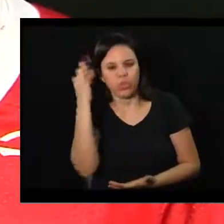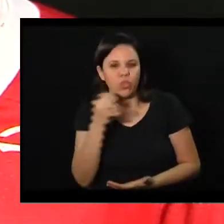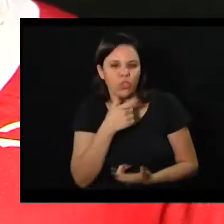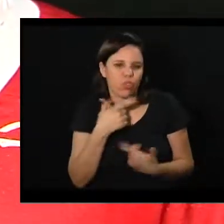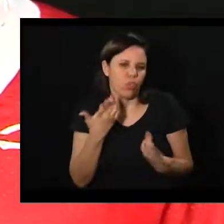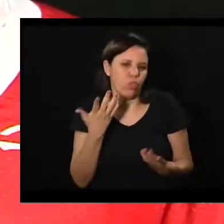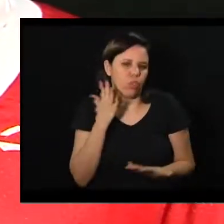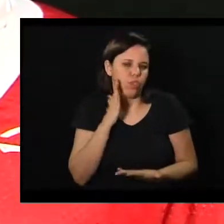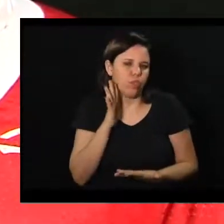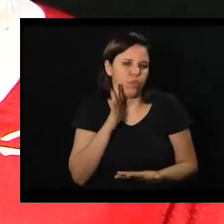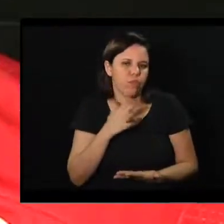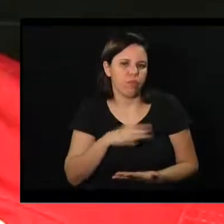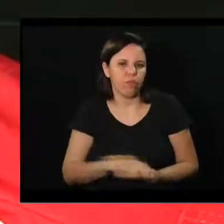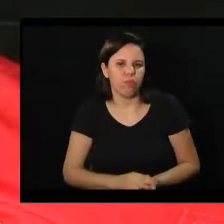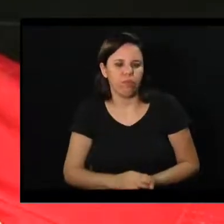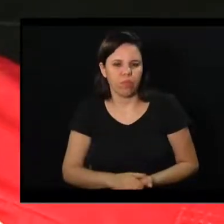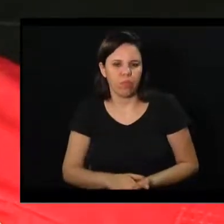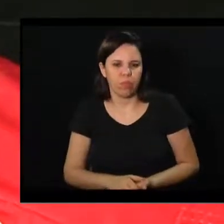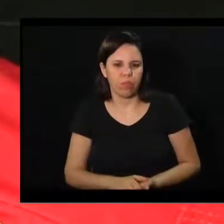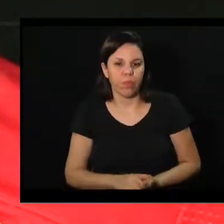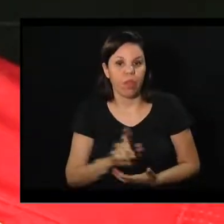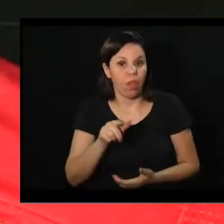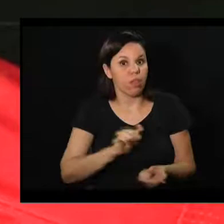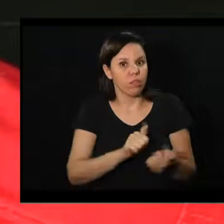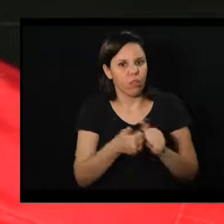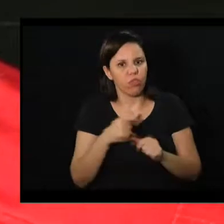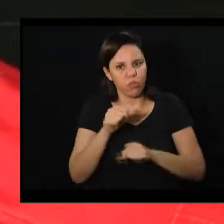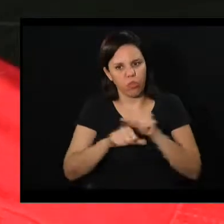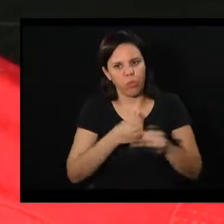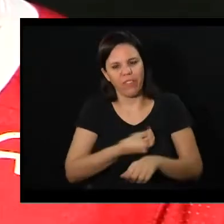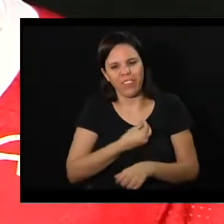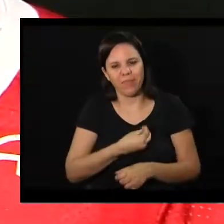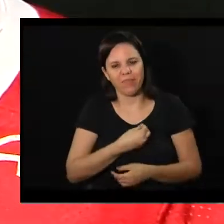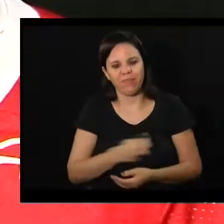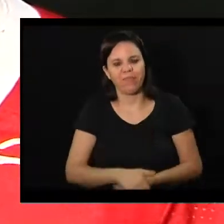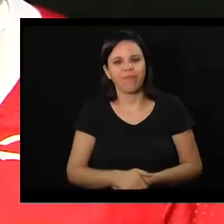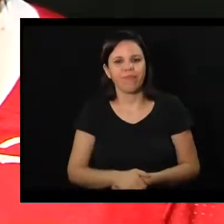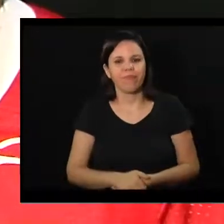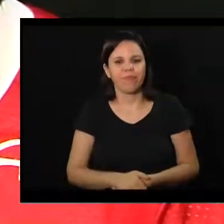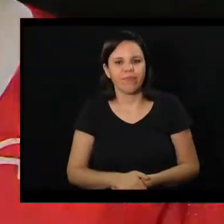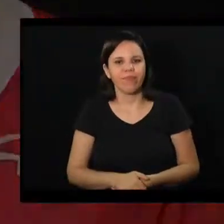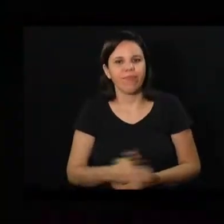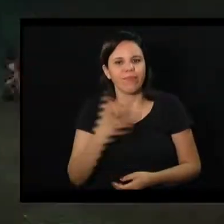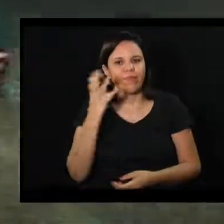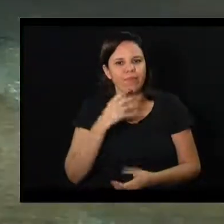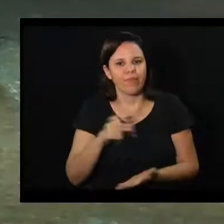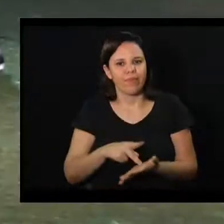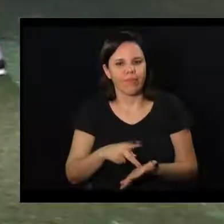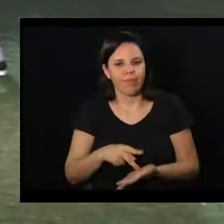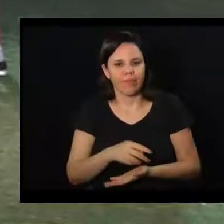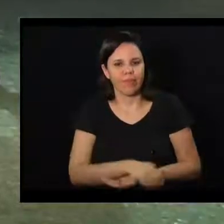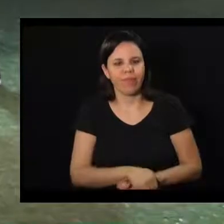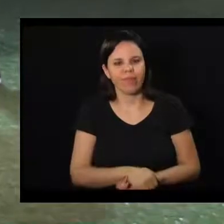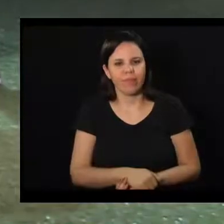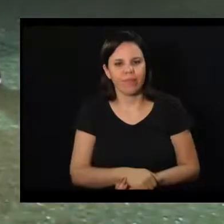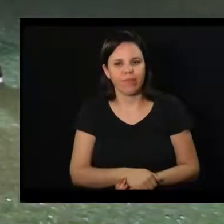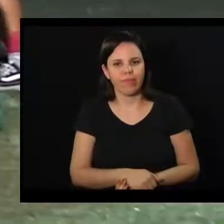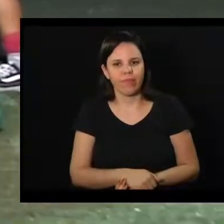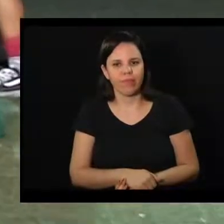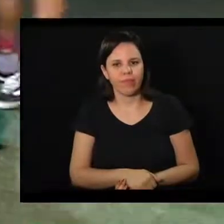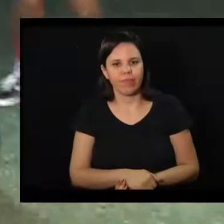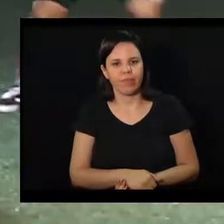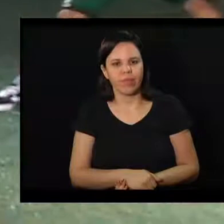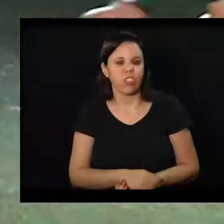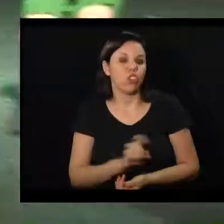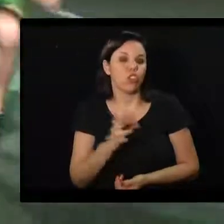sorte, porque esse esporte realmente mudou minha vida. Sério, isso me mudou como